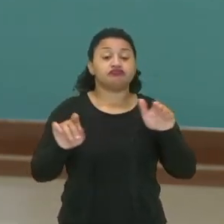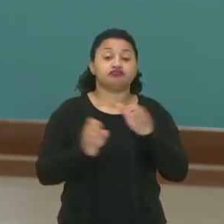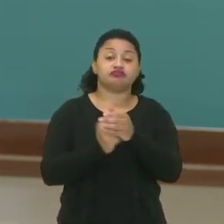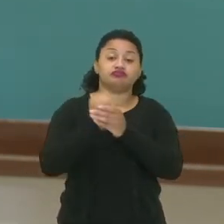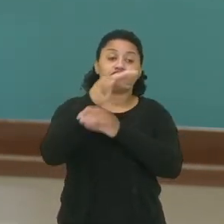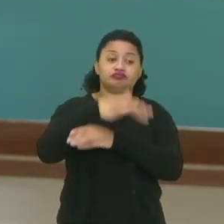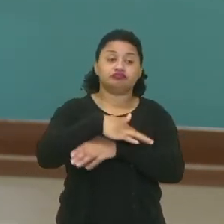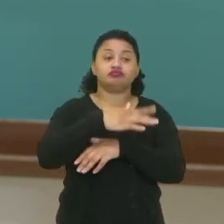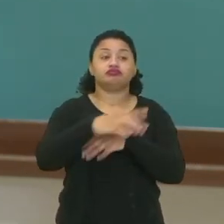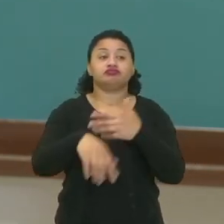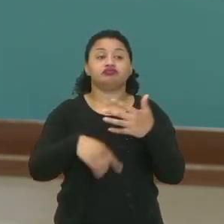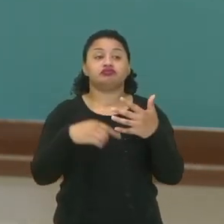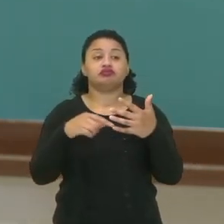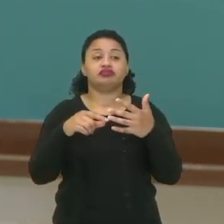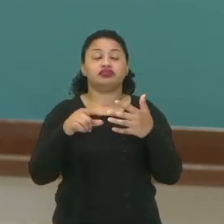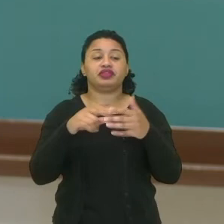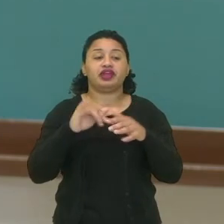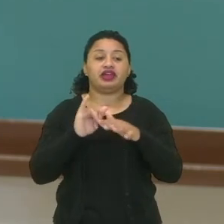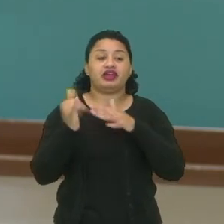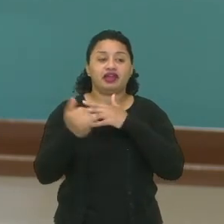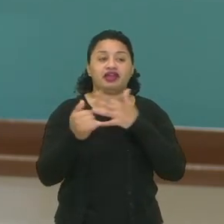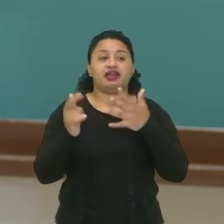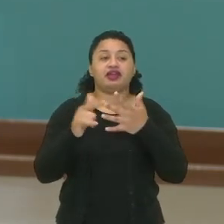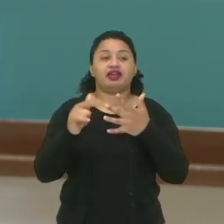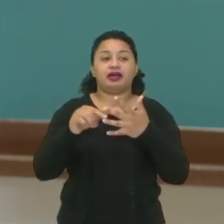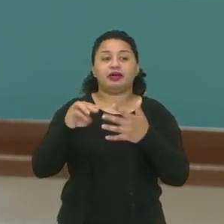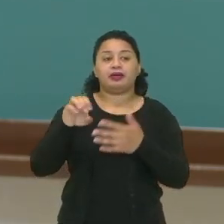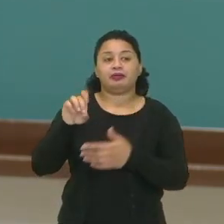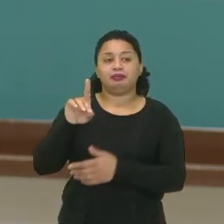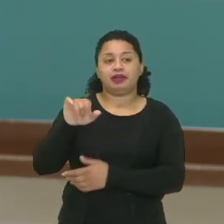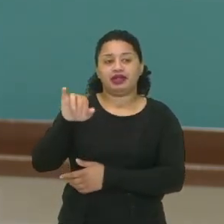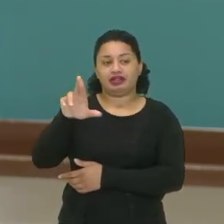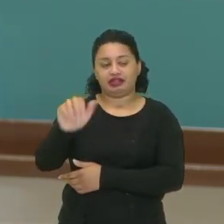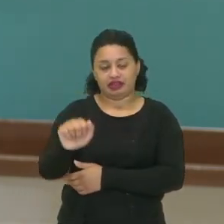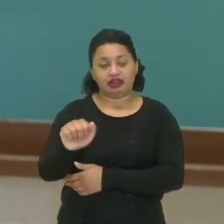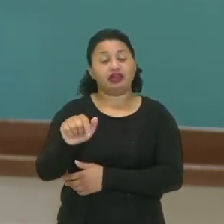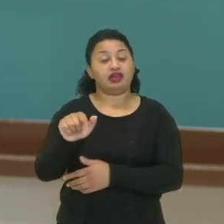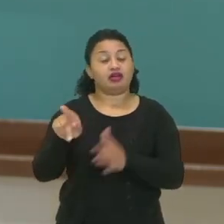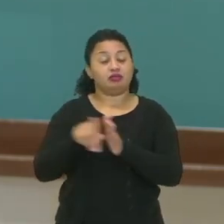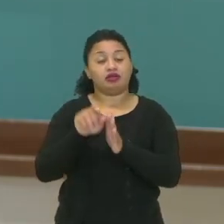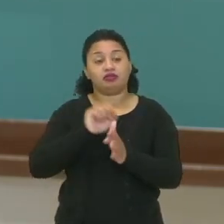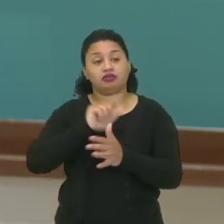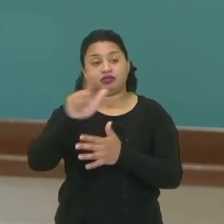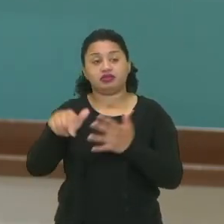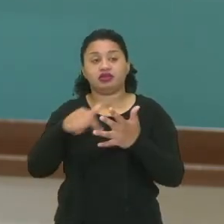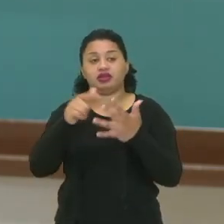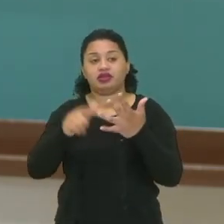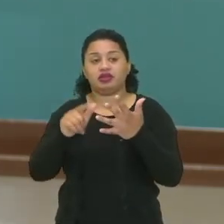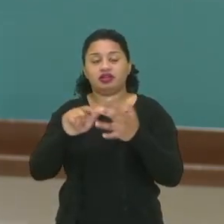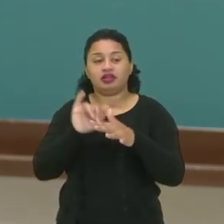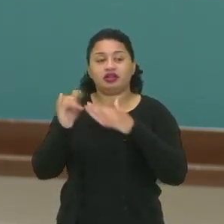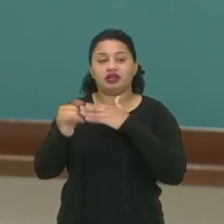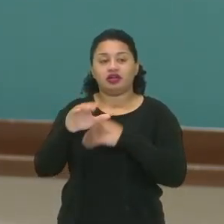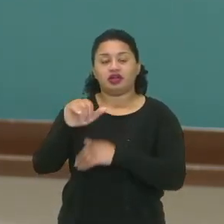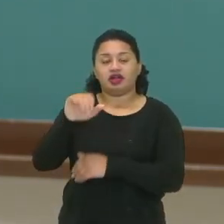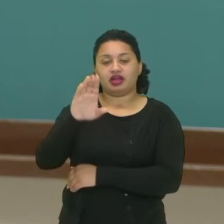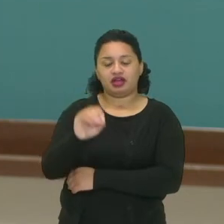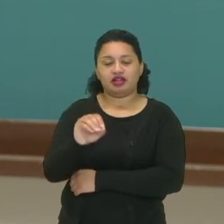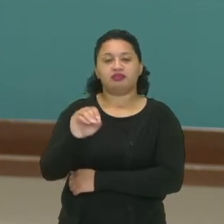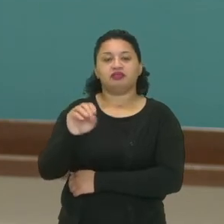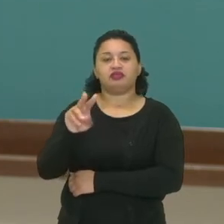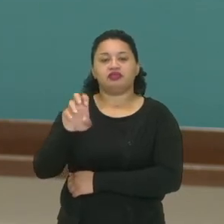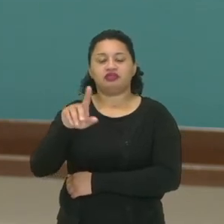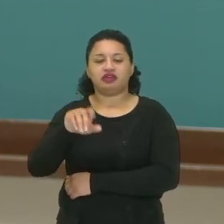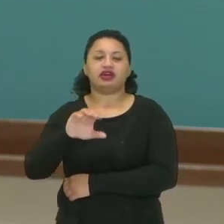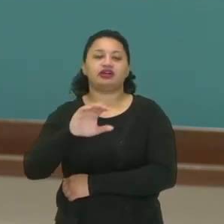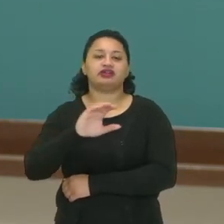vulcanismos. A Ilha da Madeira, né, que pertence a Portugal, Cabo Verde, São Tomé e também São